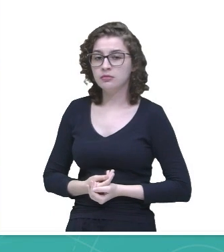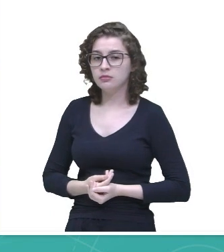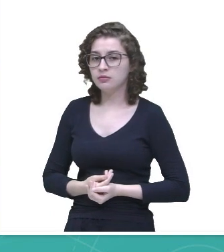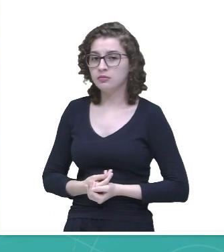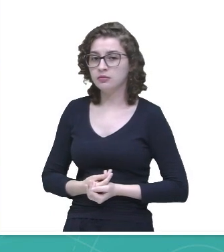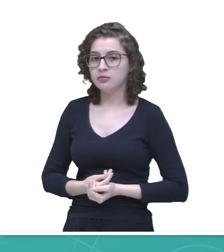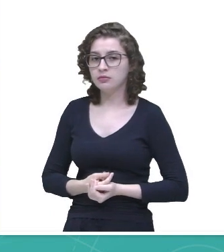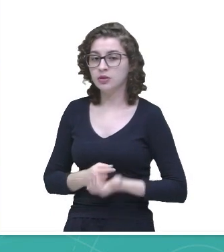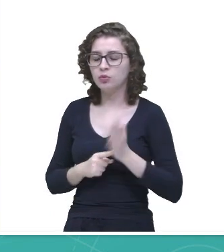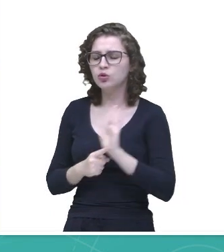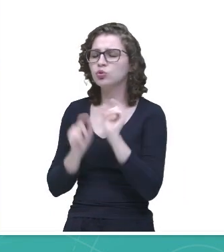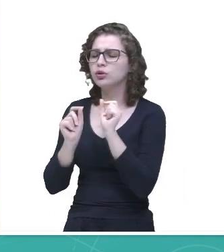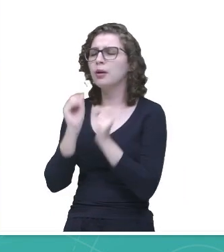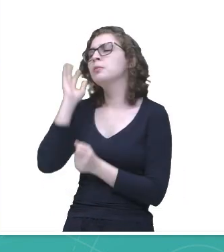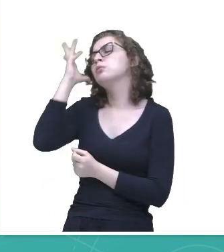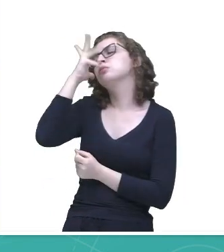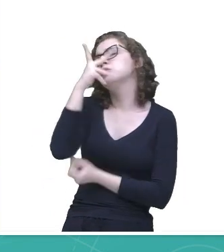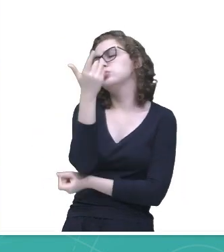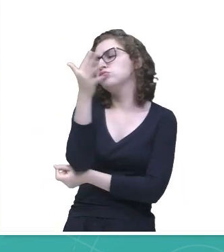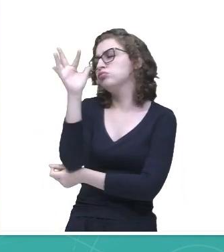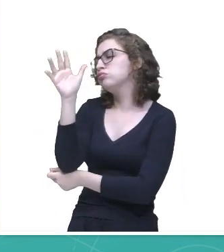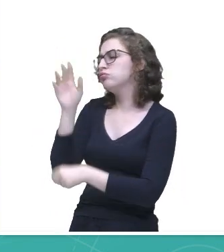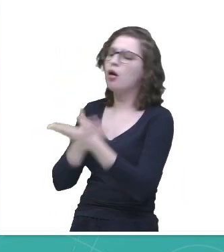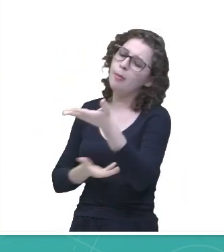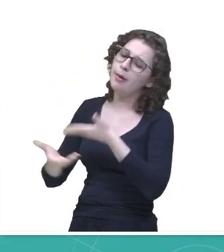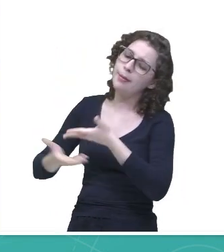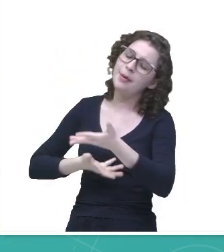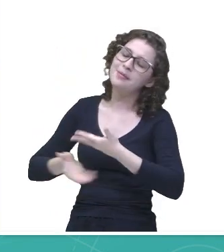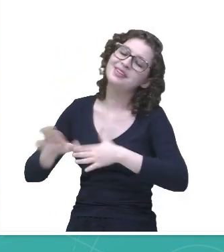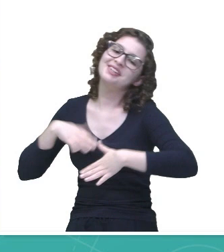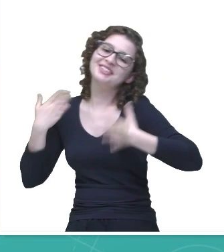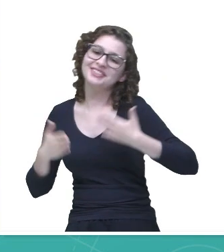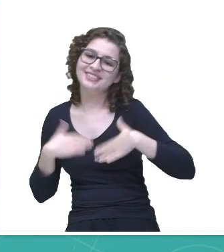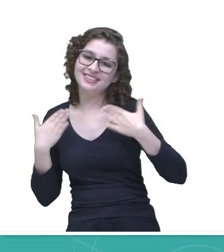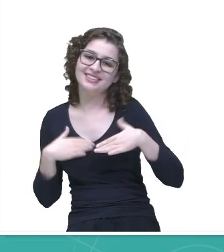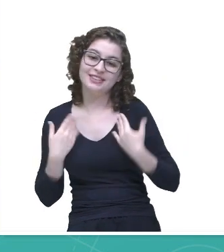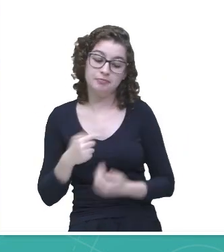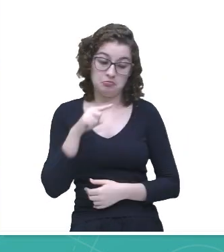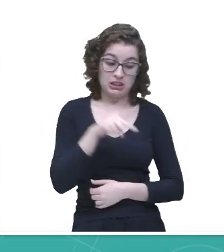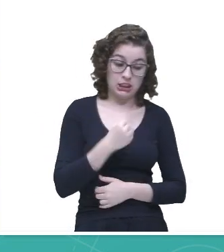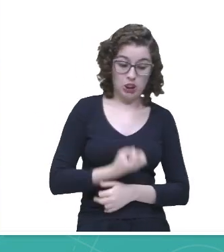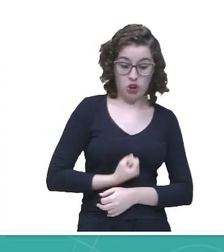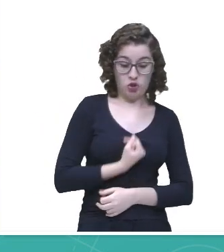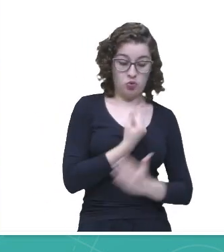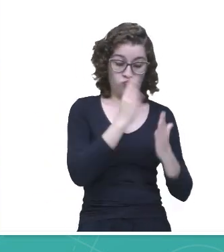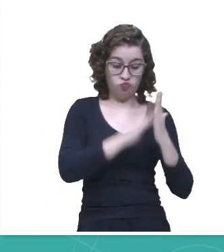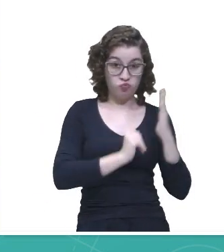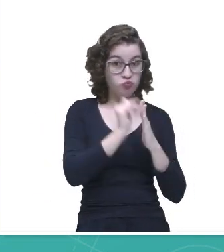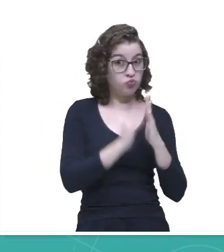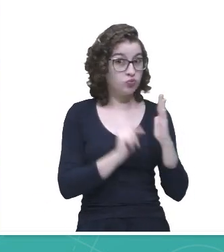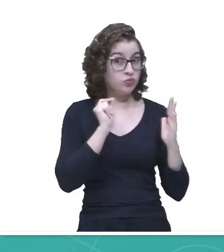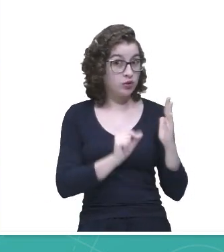representam o que há de mais belo, a natureza, o convívio, a alegria, não é? Já os expressionismo